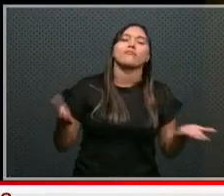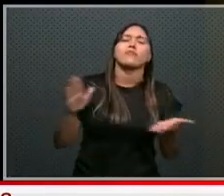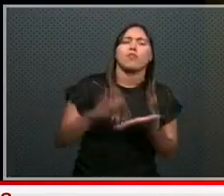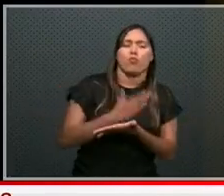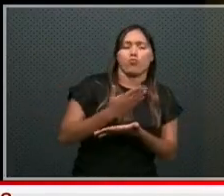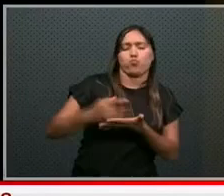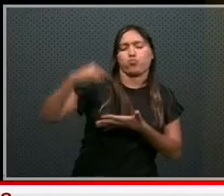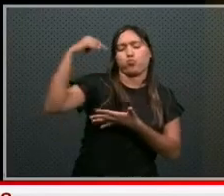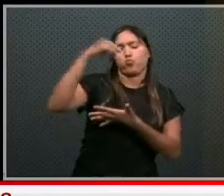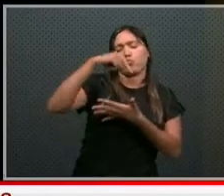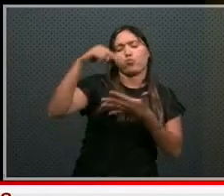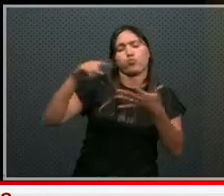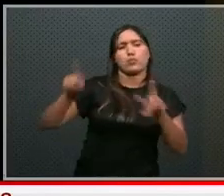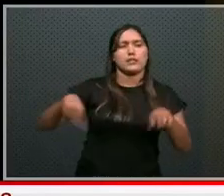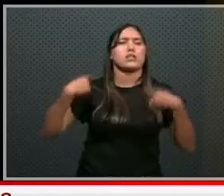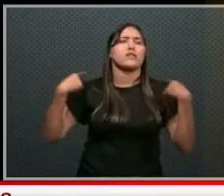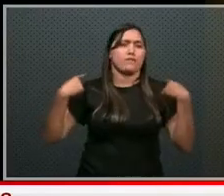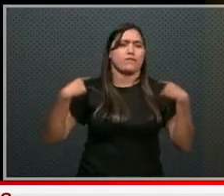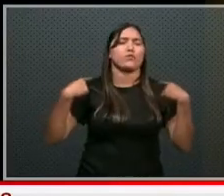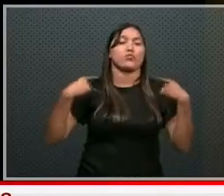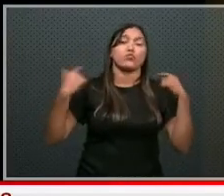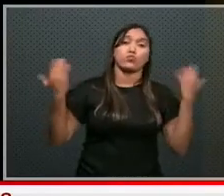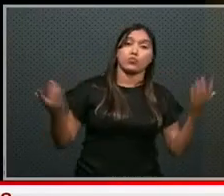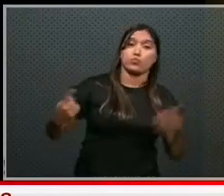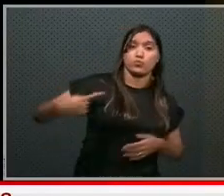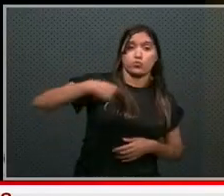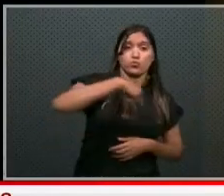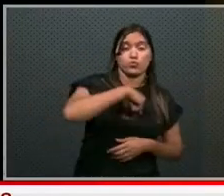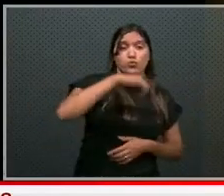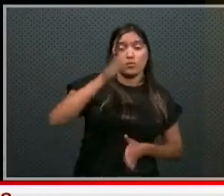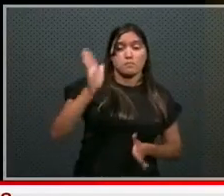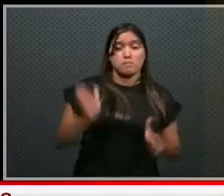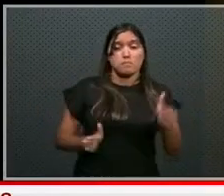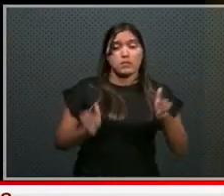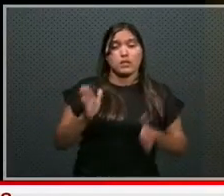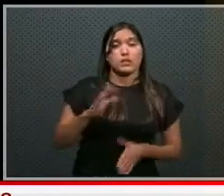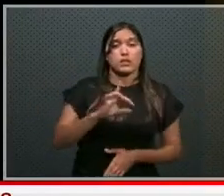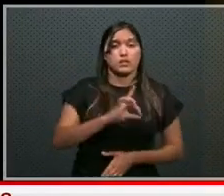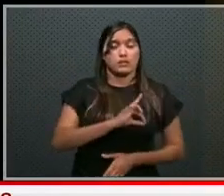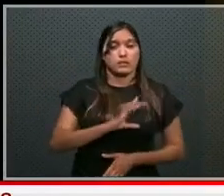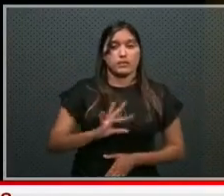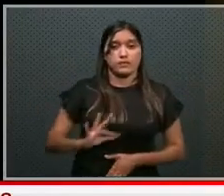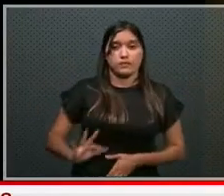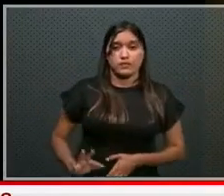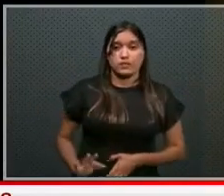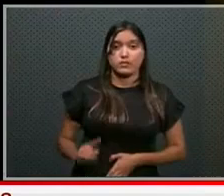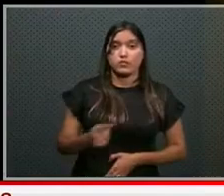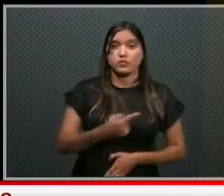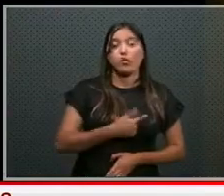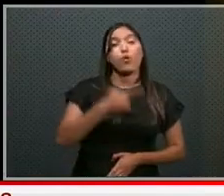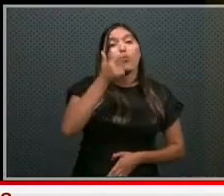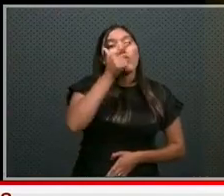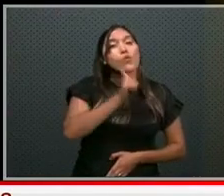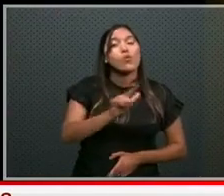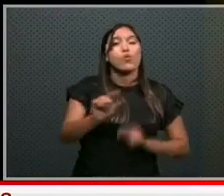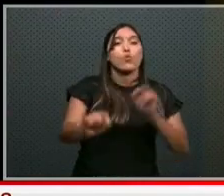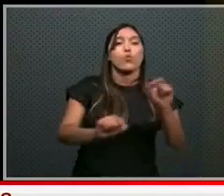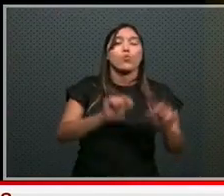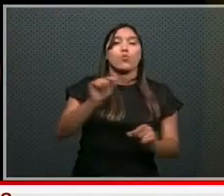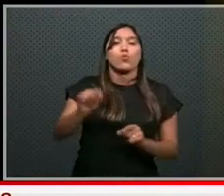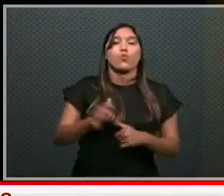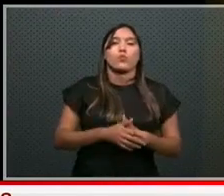dos importantes desafios e nós enquanto mandato de deputada Federal né tivemos aí junto